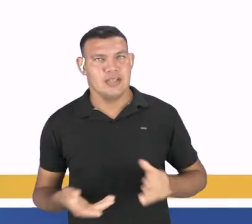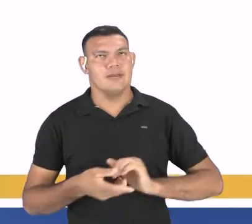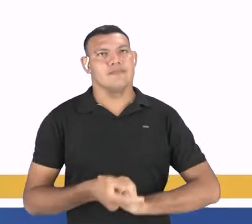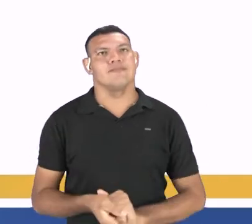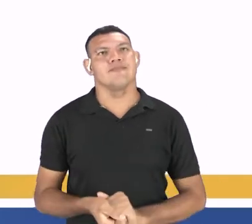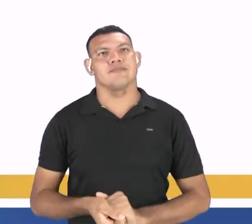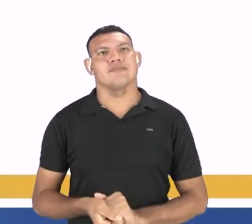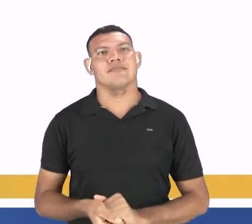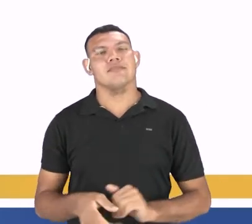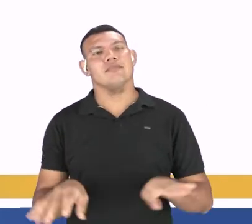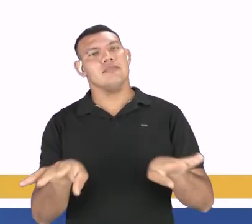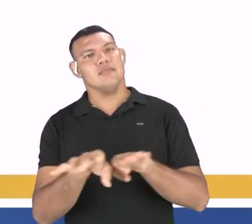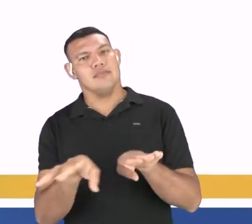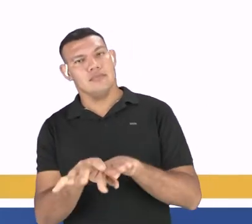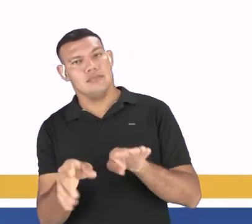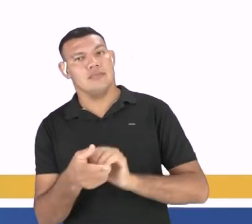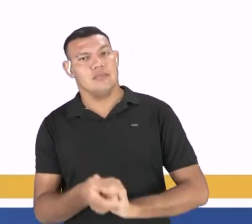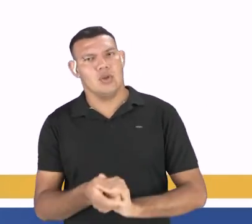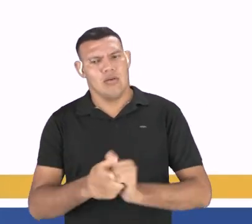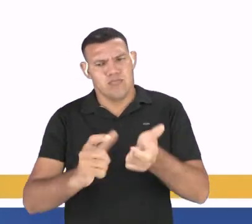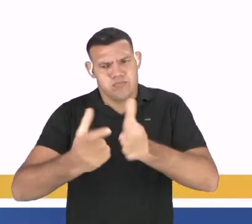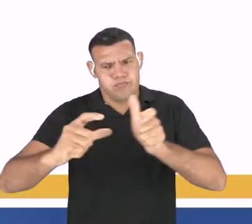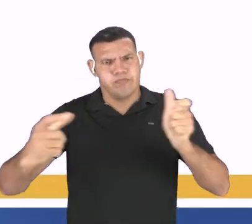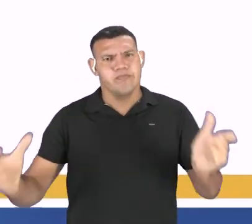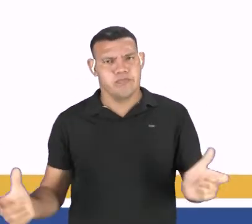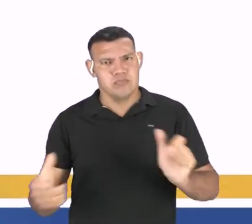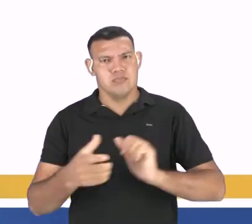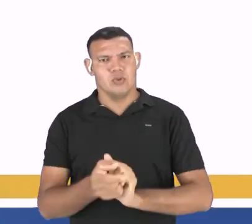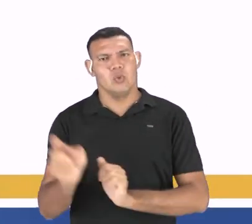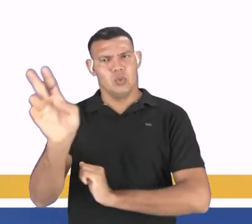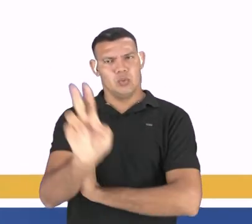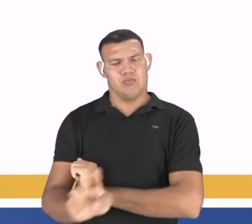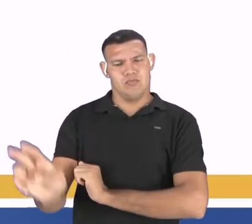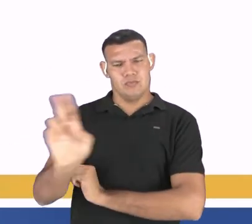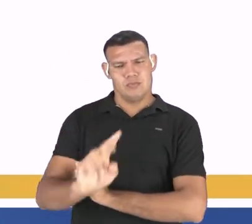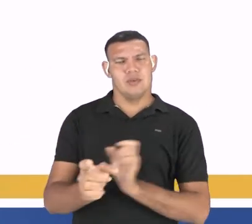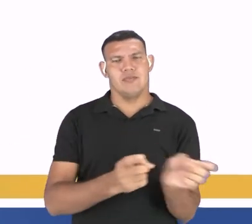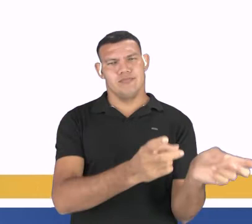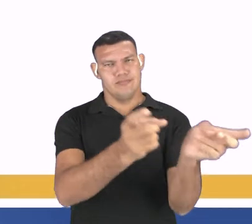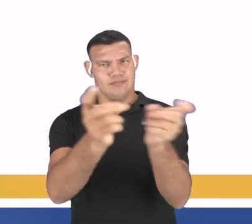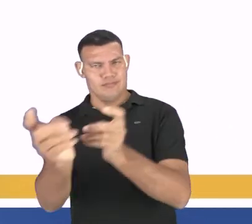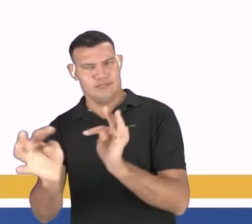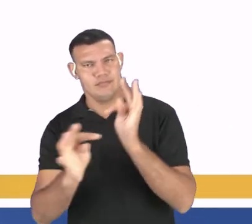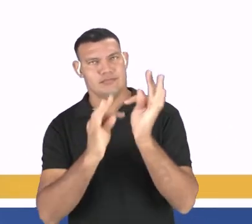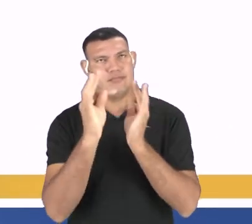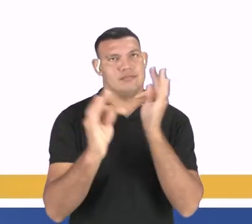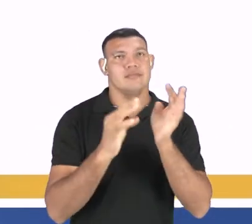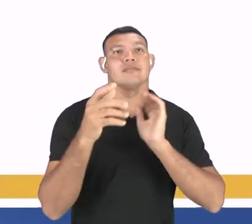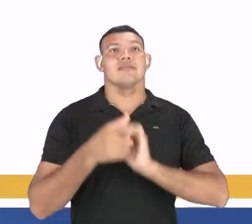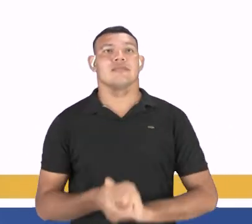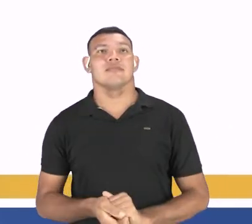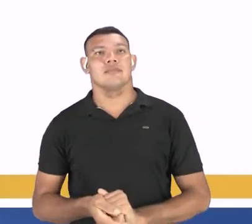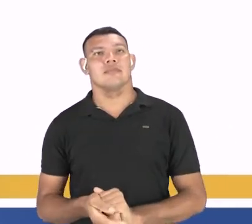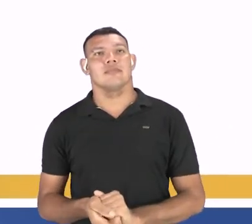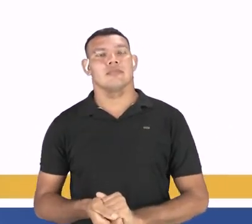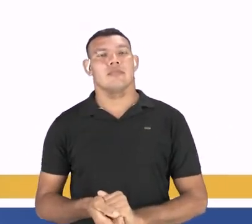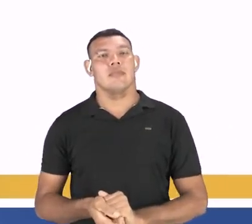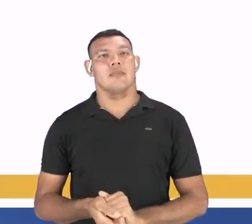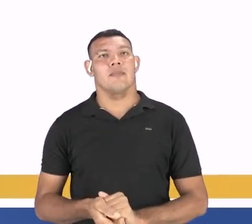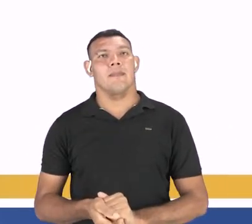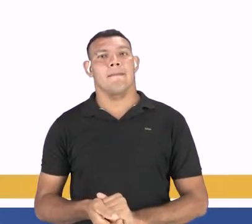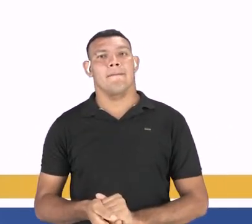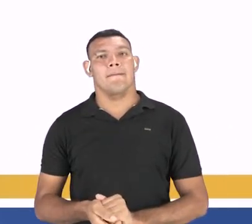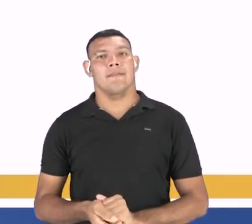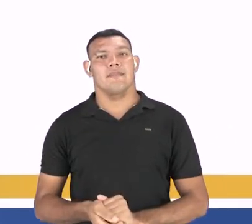e ela tem Ampla Ampla aplicação comercial e tecnológico esperto PSOL E